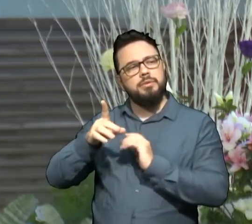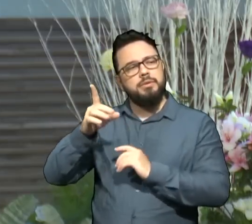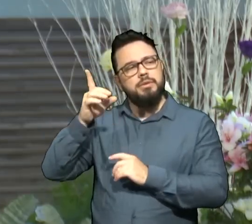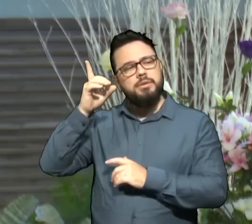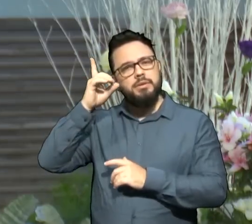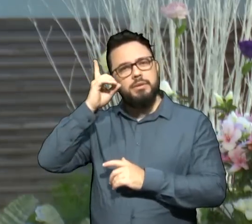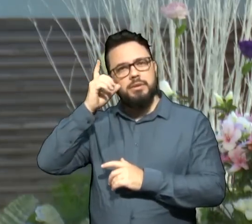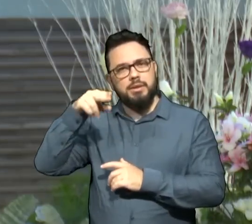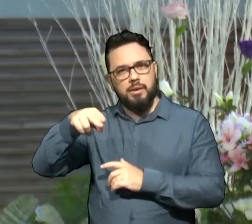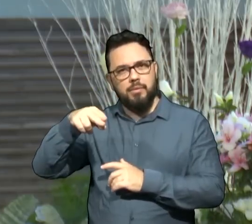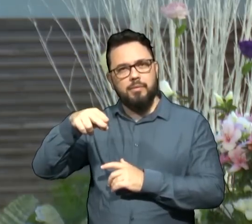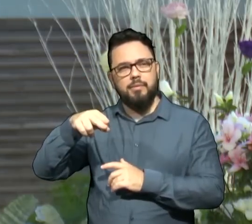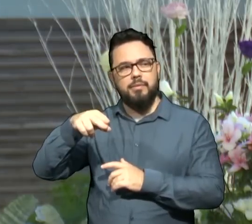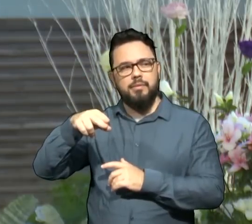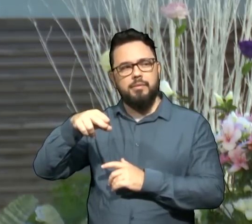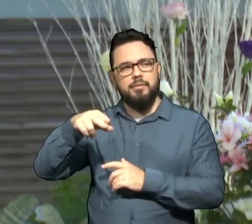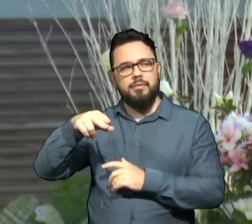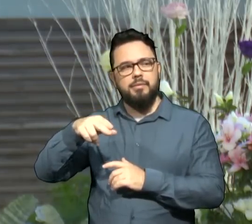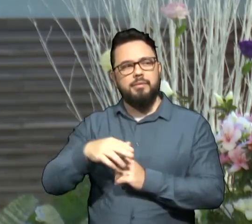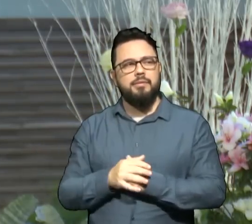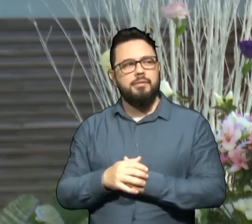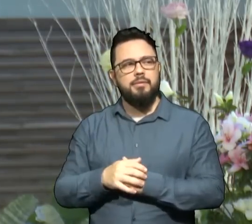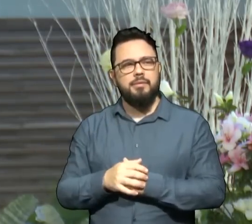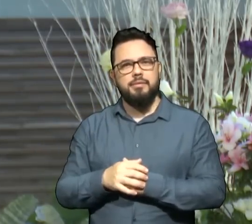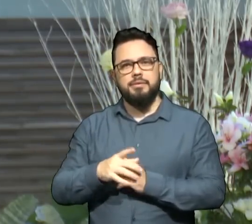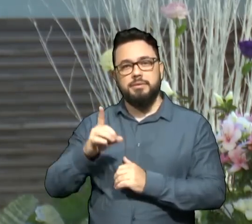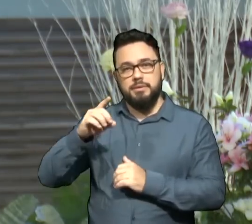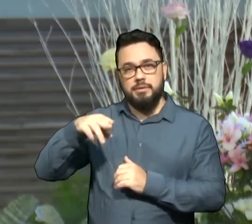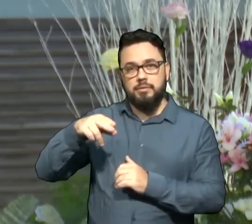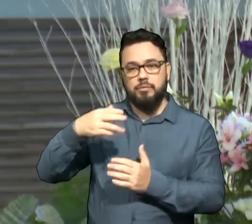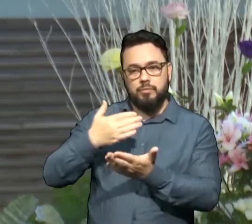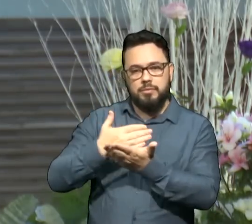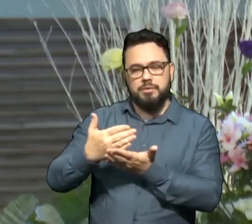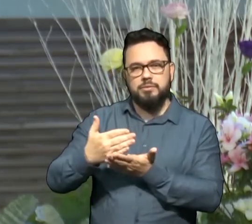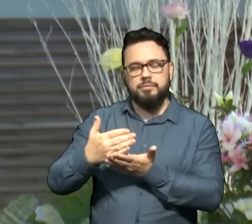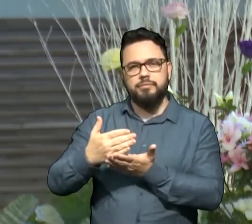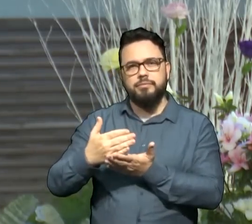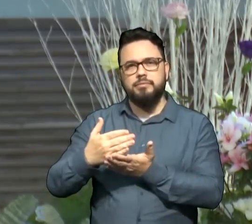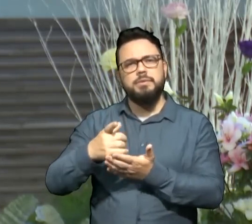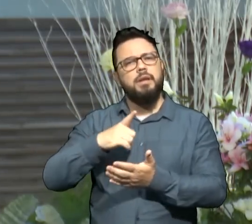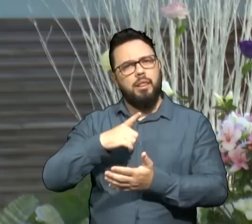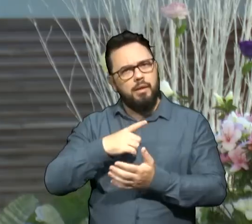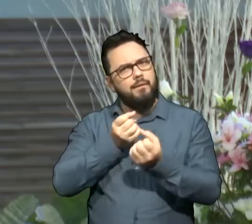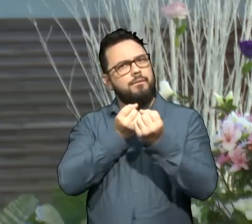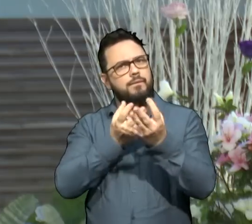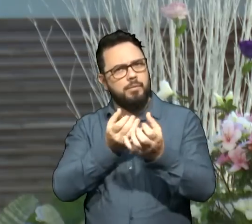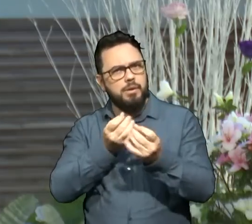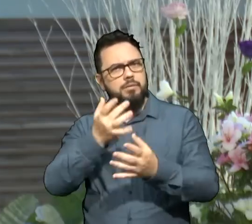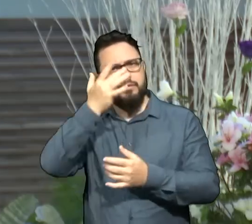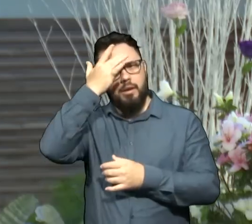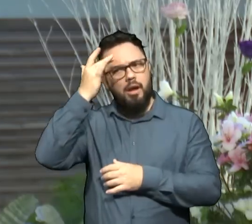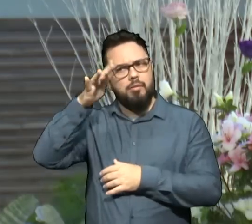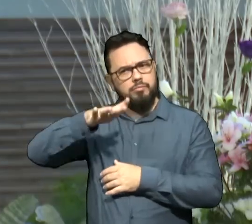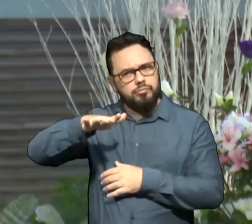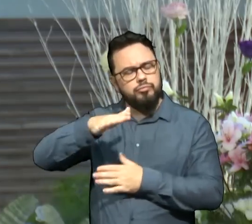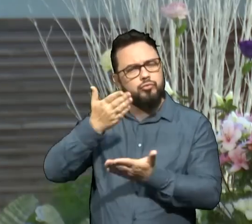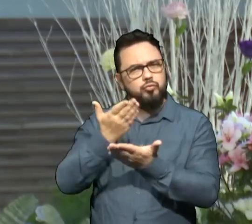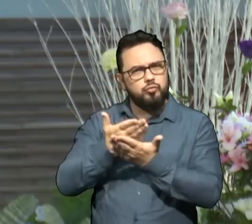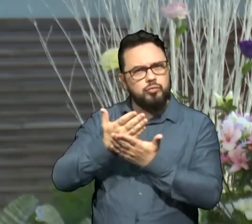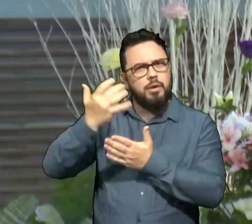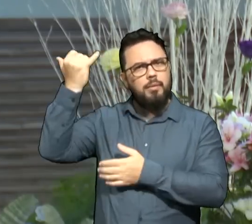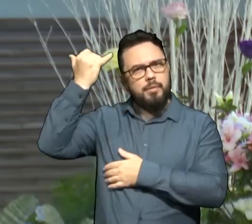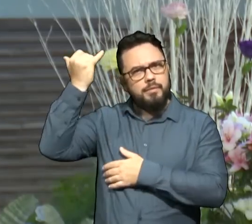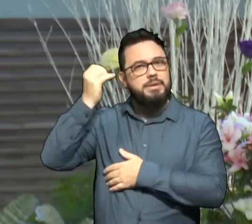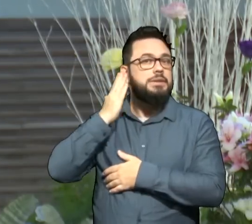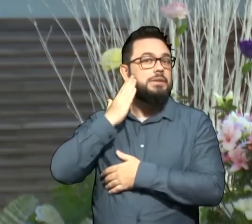Messias estava para chegar ou seja eu tenho dados que as pessoas estudavam as profecias e sabiam que o Messias iria vir foi